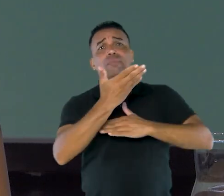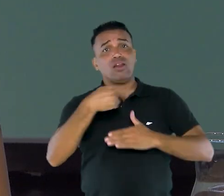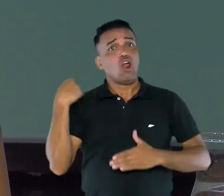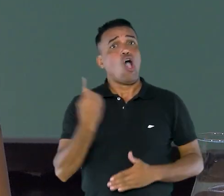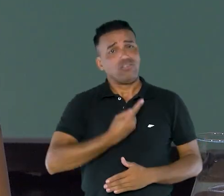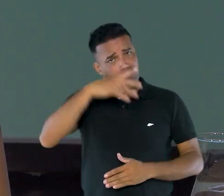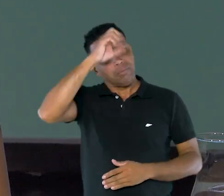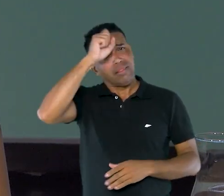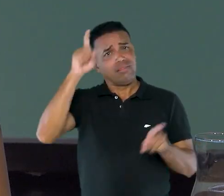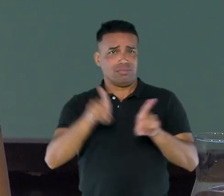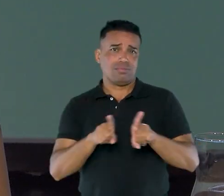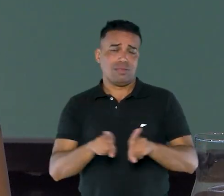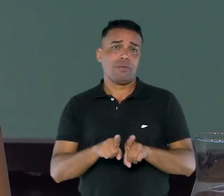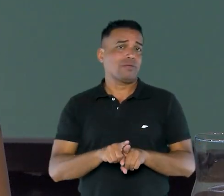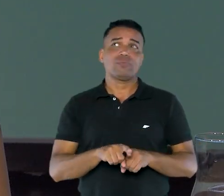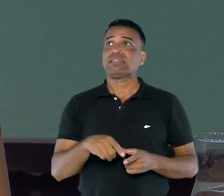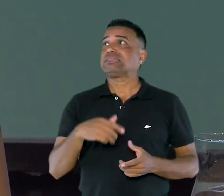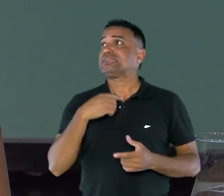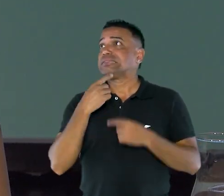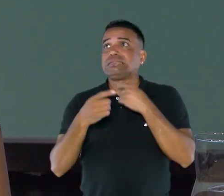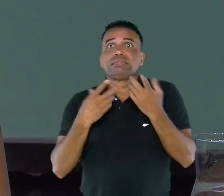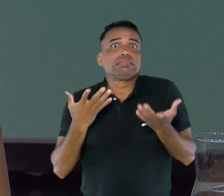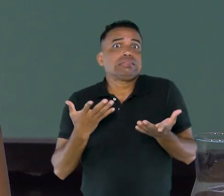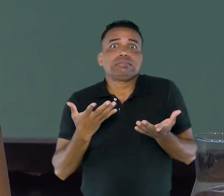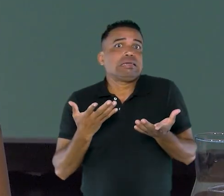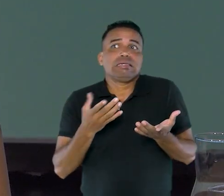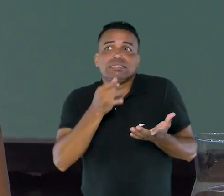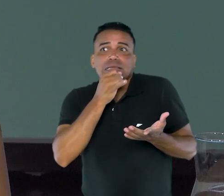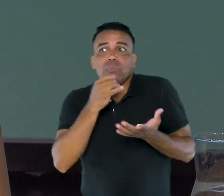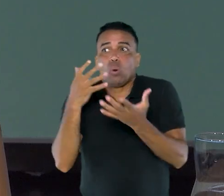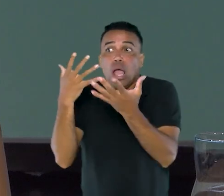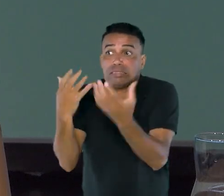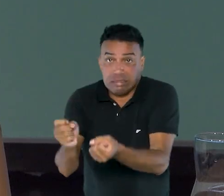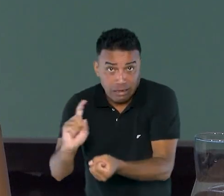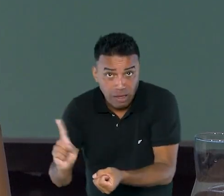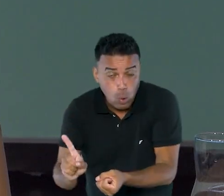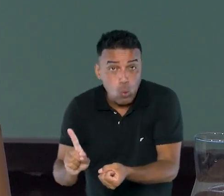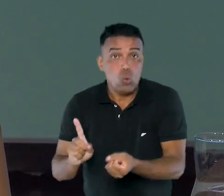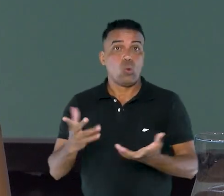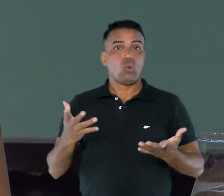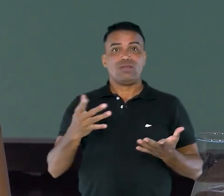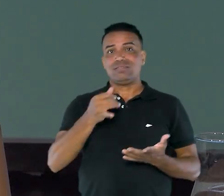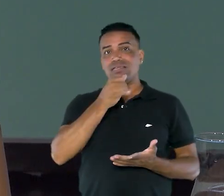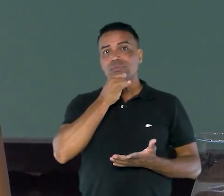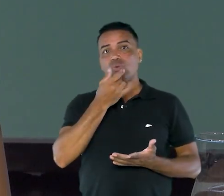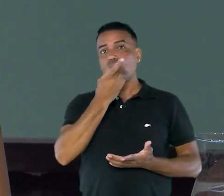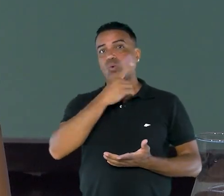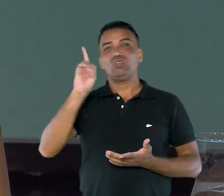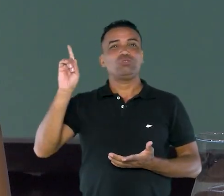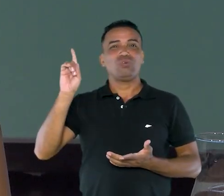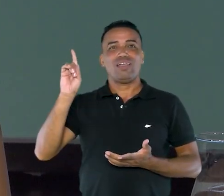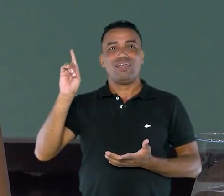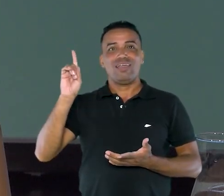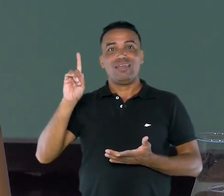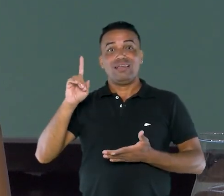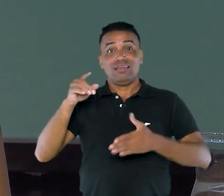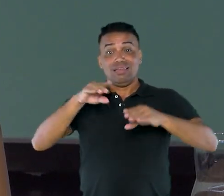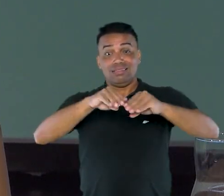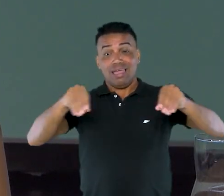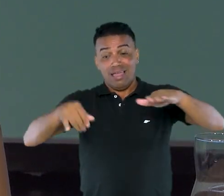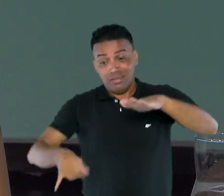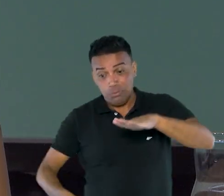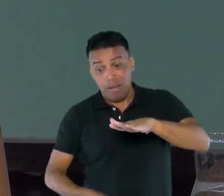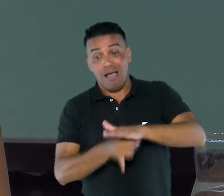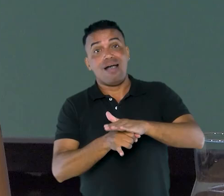também. A gente não dá mais para a gente negar, não vai dar para fazer, último ponto, bunker